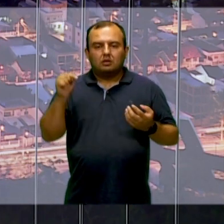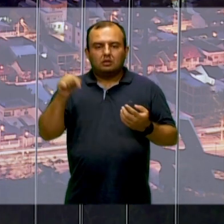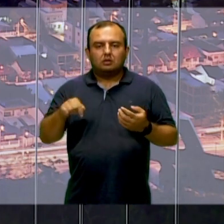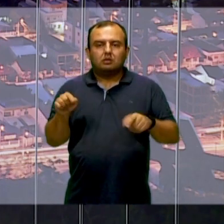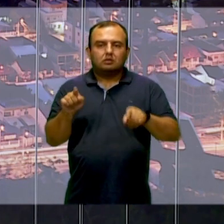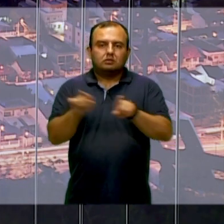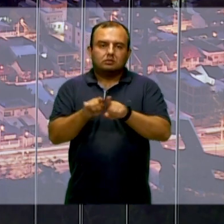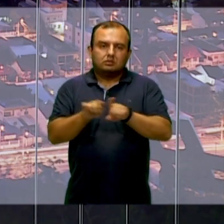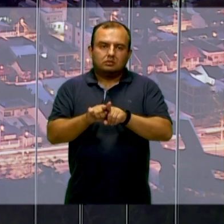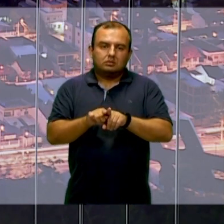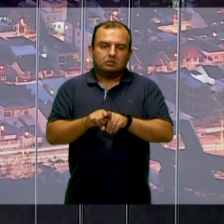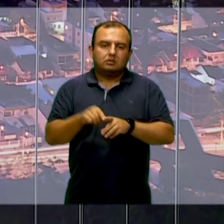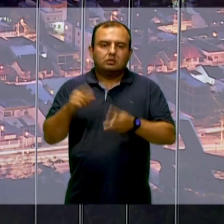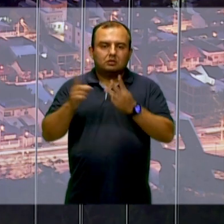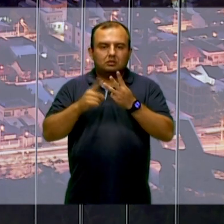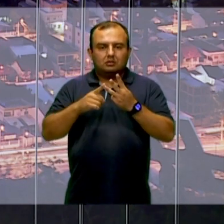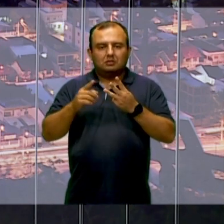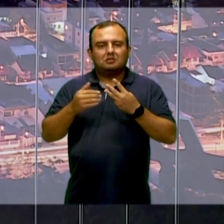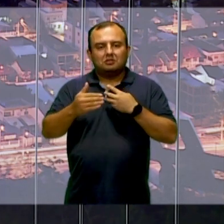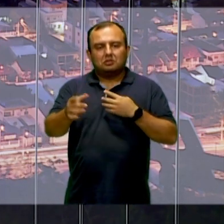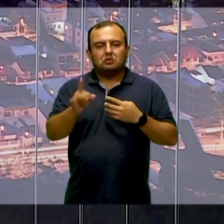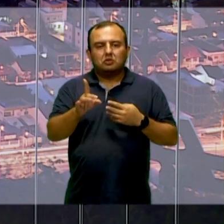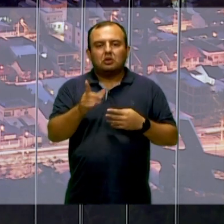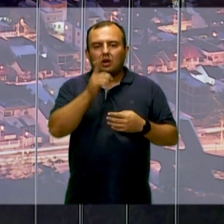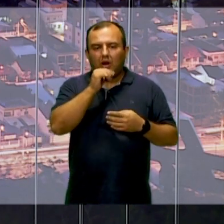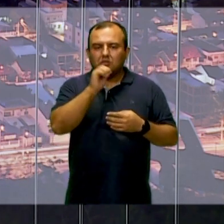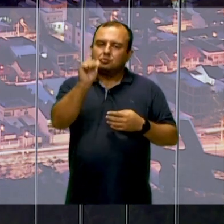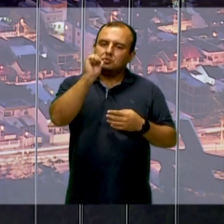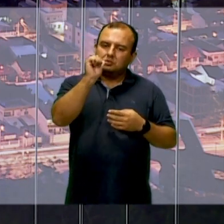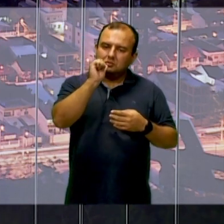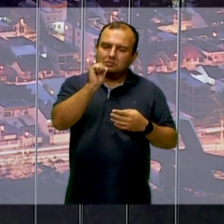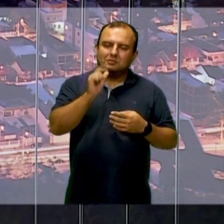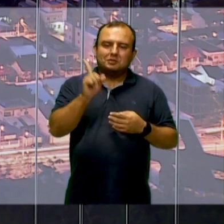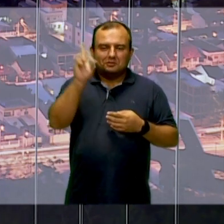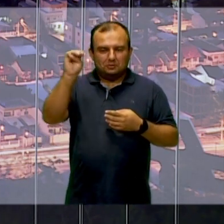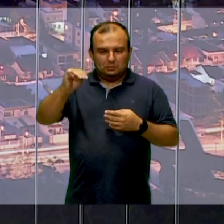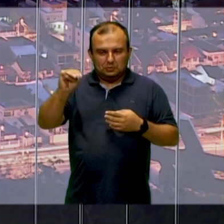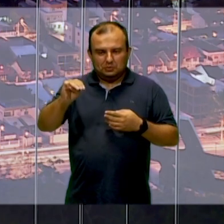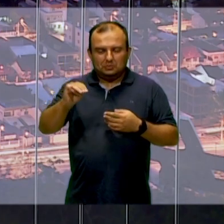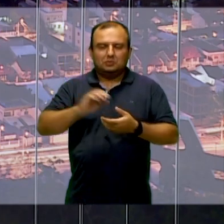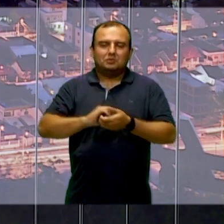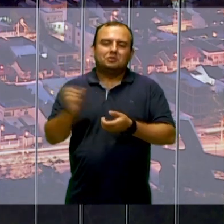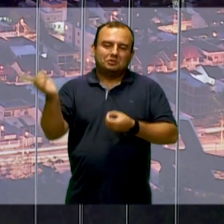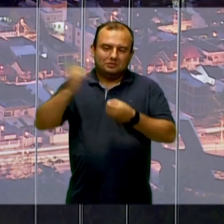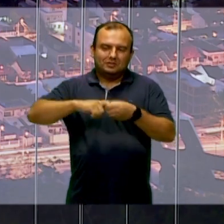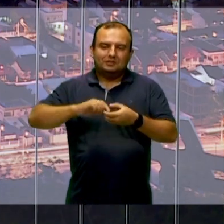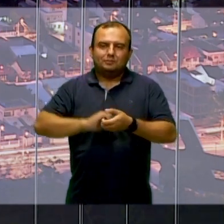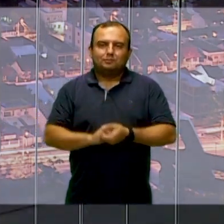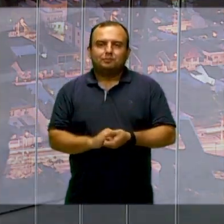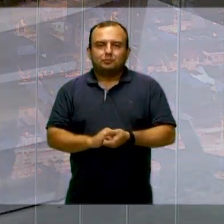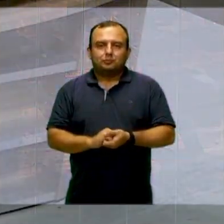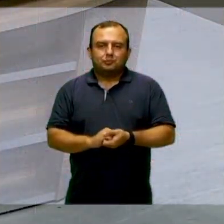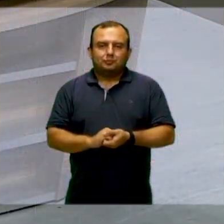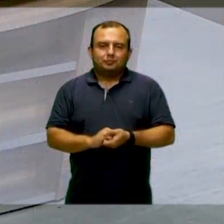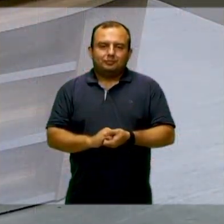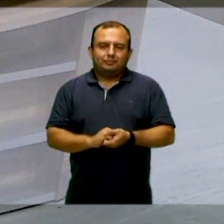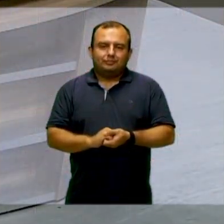aqui. Terceiro bloco vem aí, é só o tempo da gente renovar a água. É só um minuto e a gente já volta.